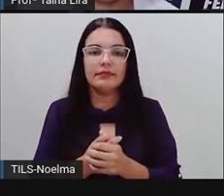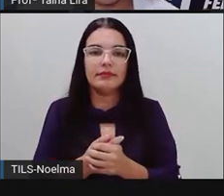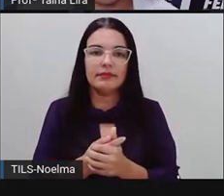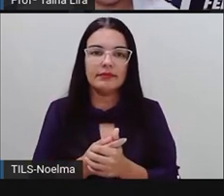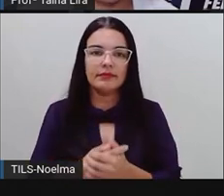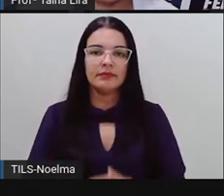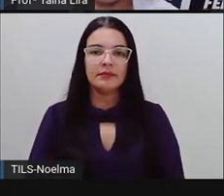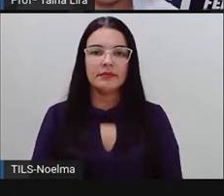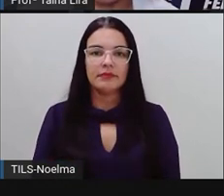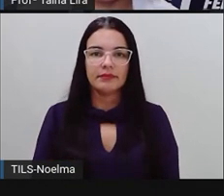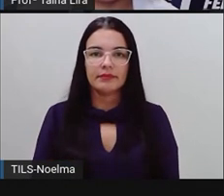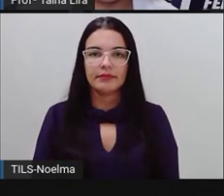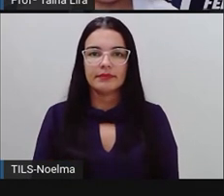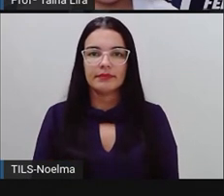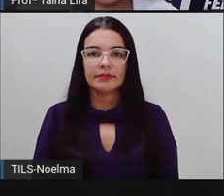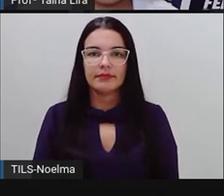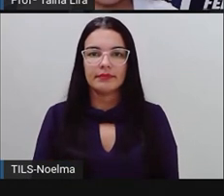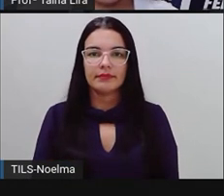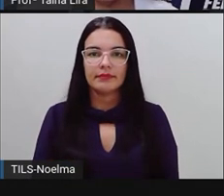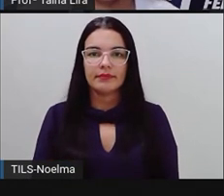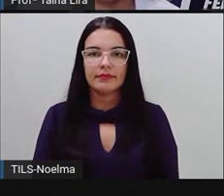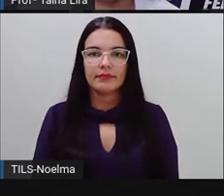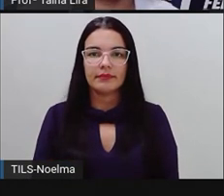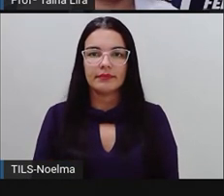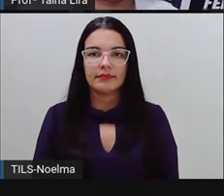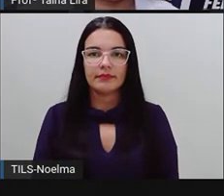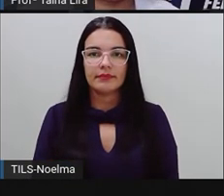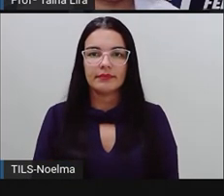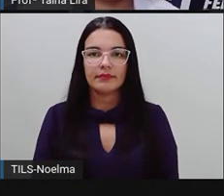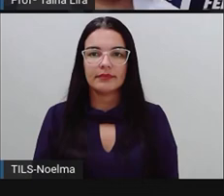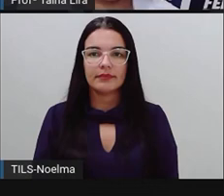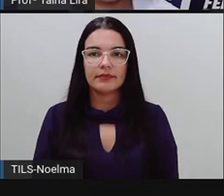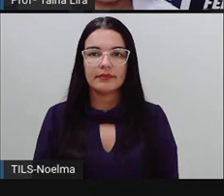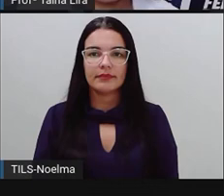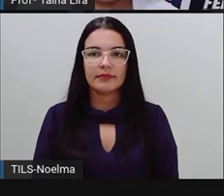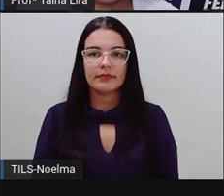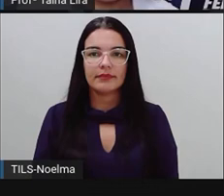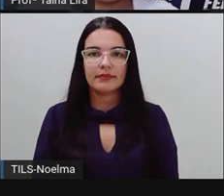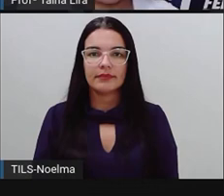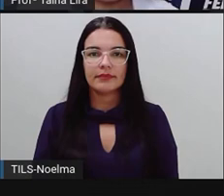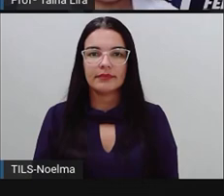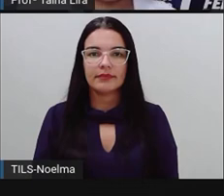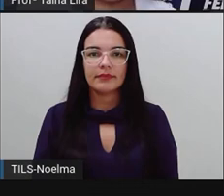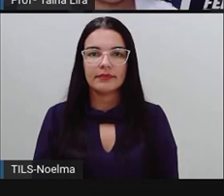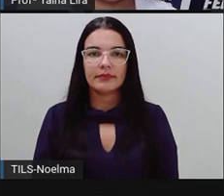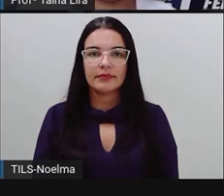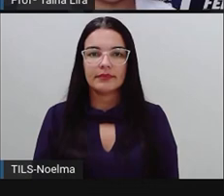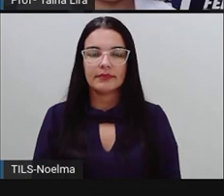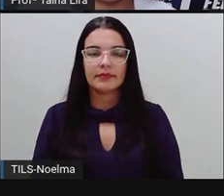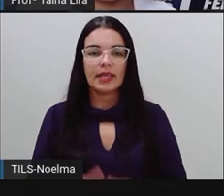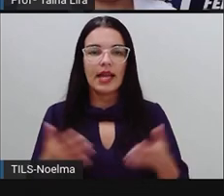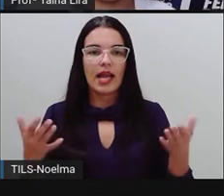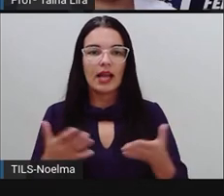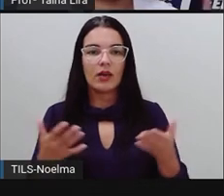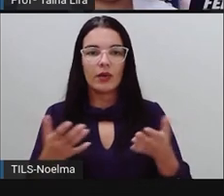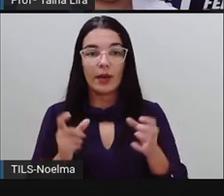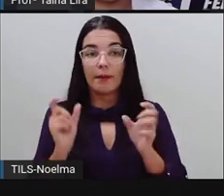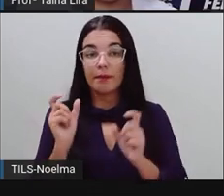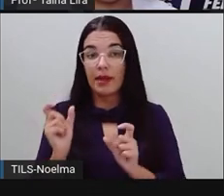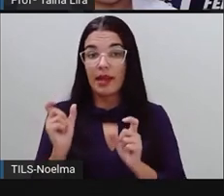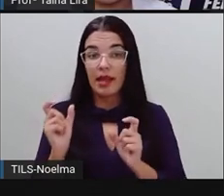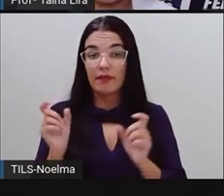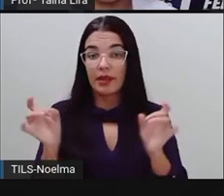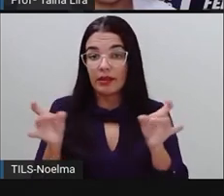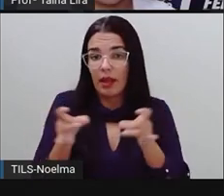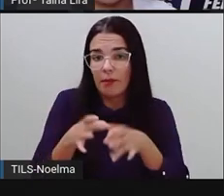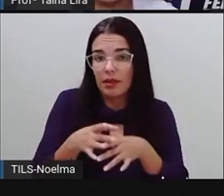sílaba fraca tá bom e agora Olha aqui nosso peixinho lá com nada nossas palavrinhas vai lá com nada